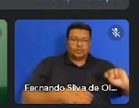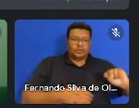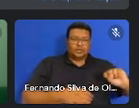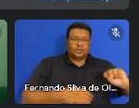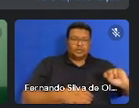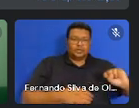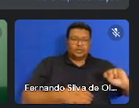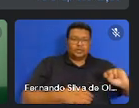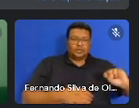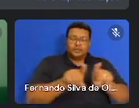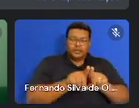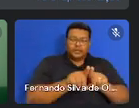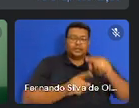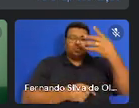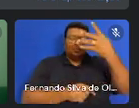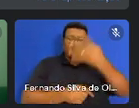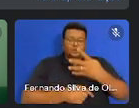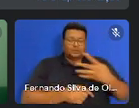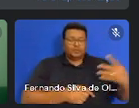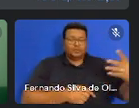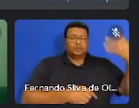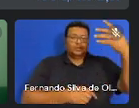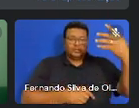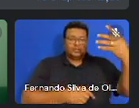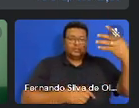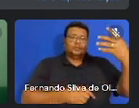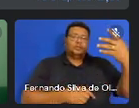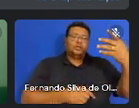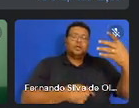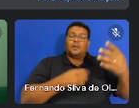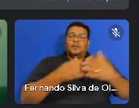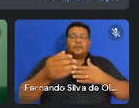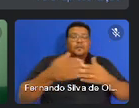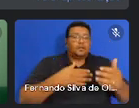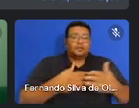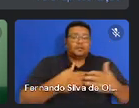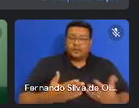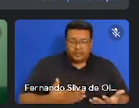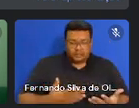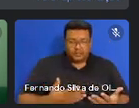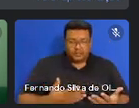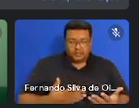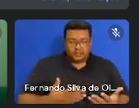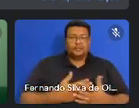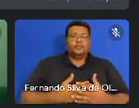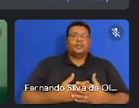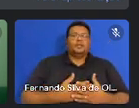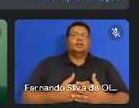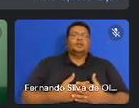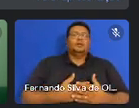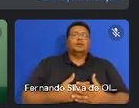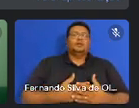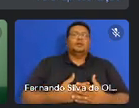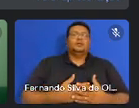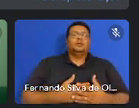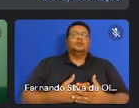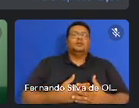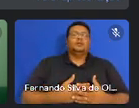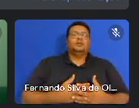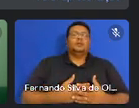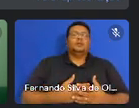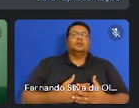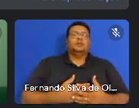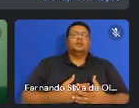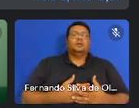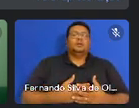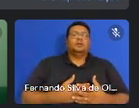ter quadrado, octógono, octógono. Ou eu vou ter octógono, quadrado, octógono.